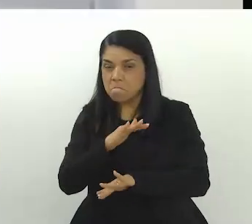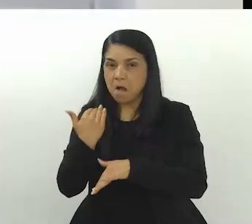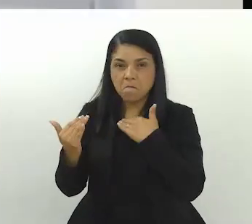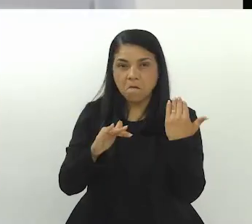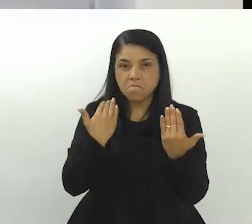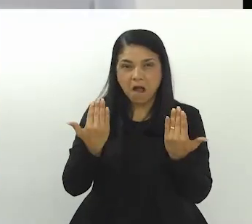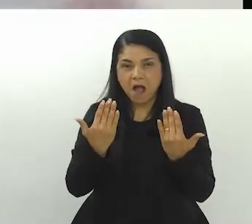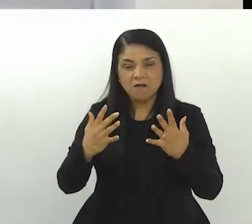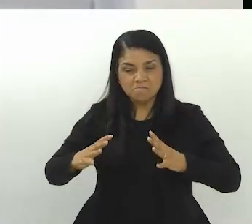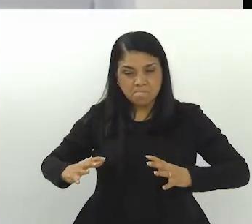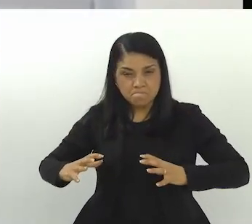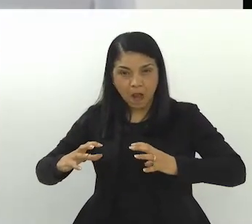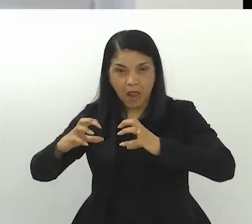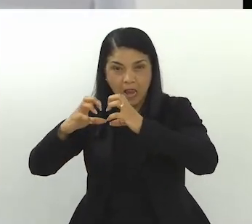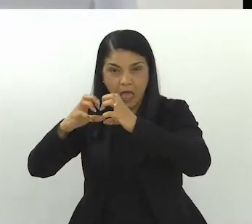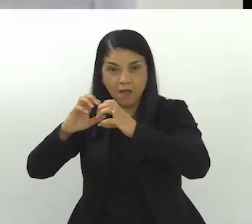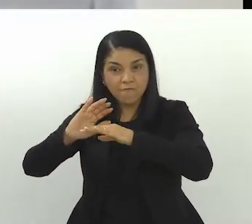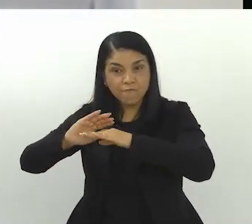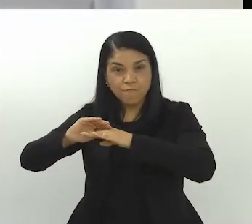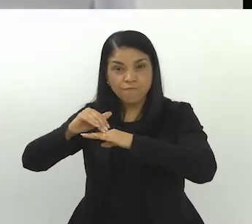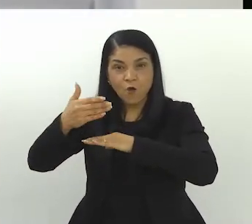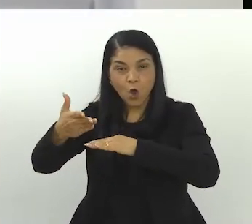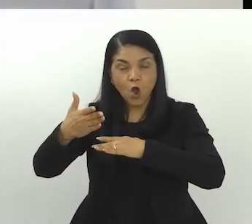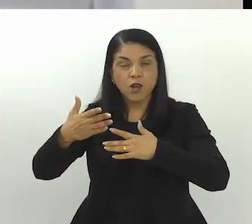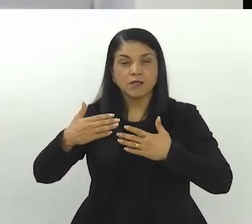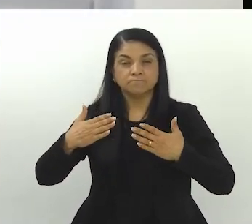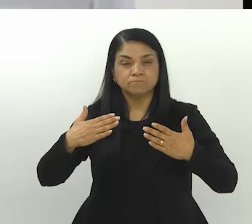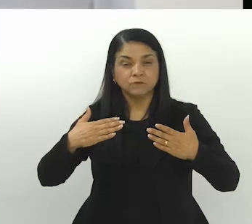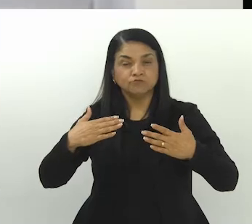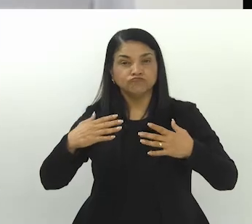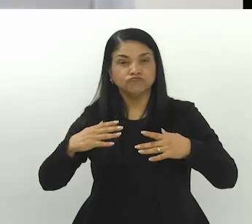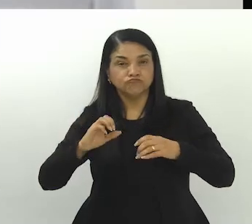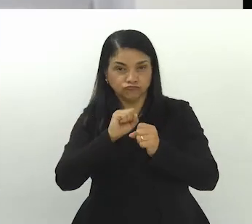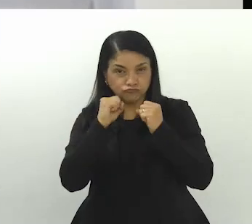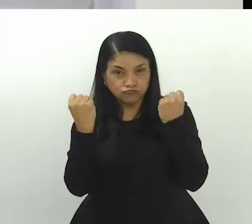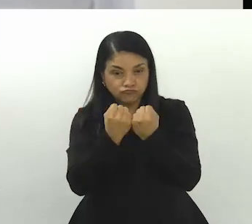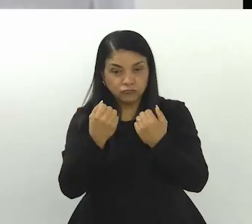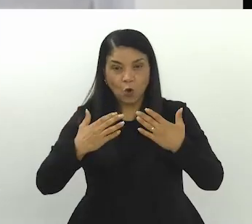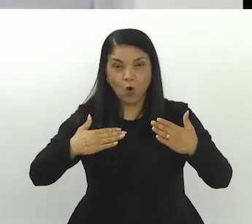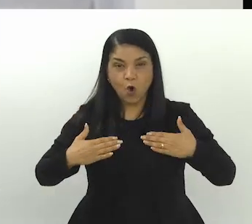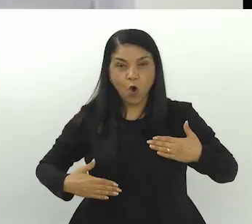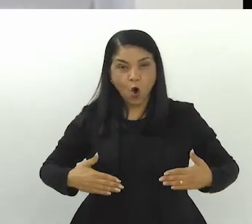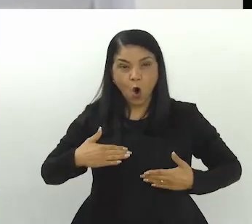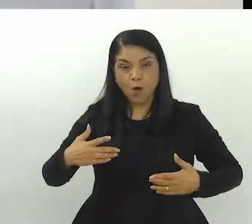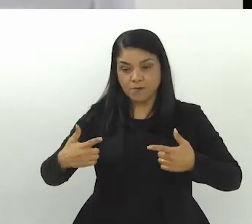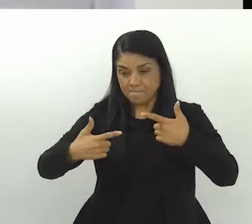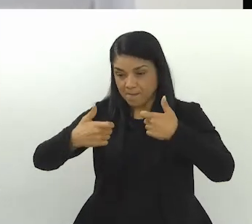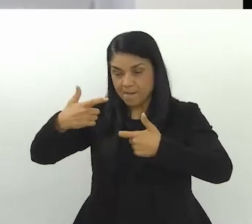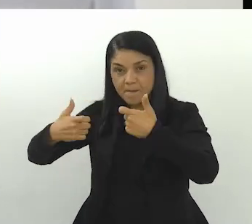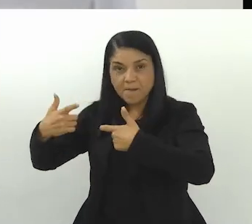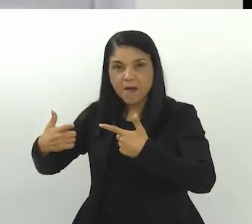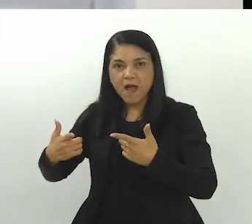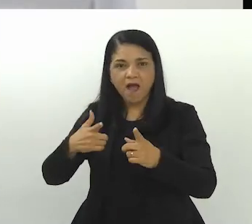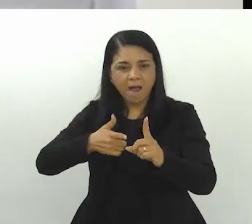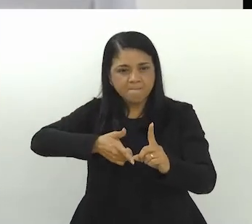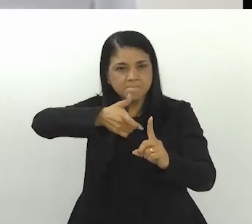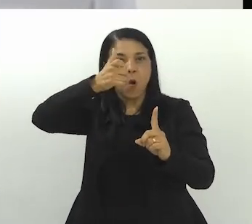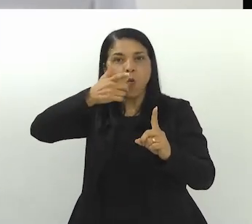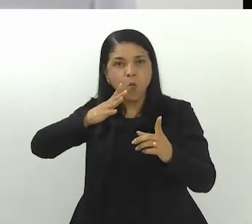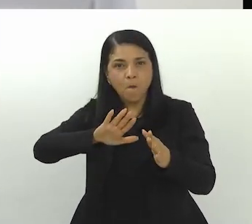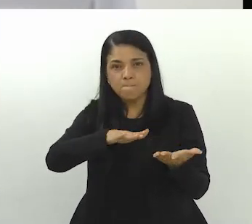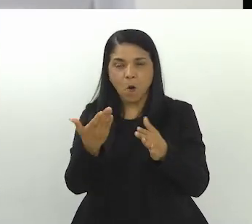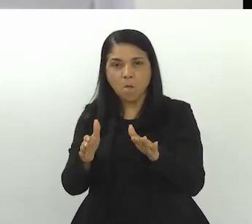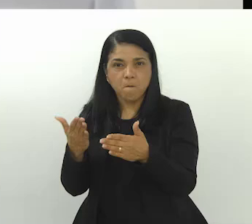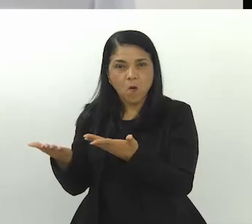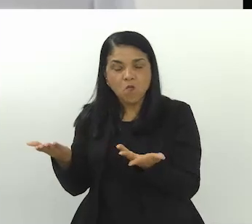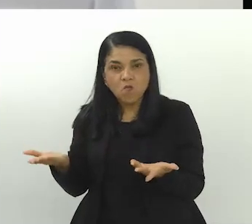aí uma série de confrontos não só corporais, mas agora, sobretudo, armados, né? Uhum. Inclusive com arma de